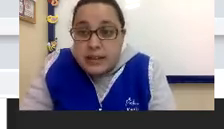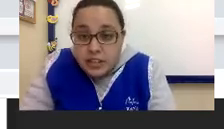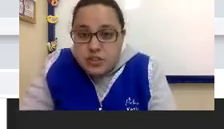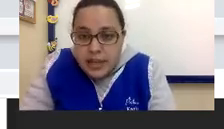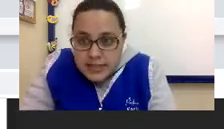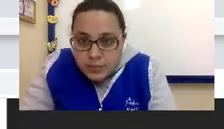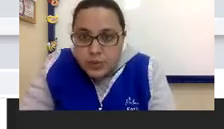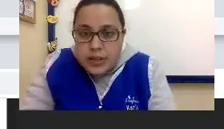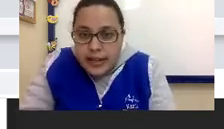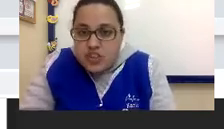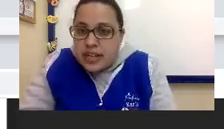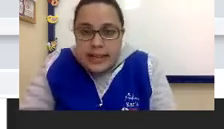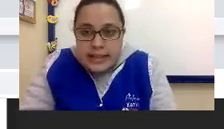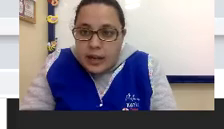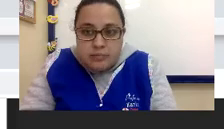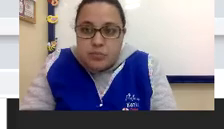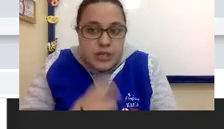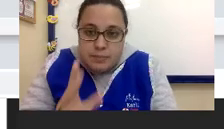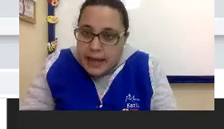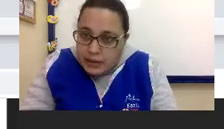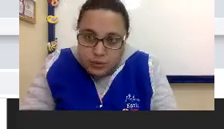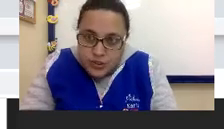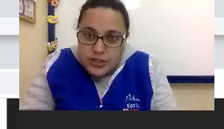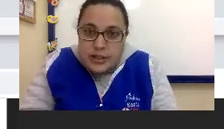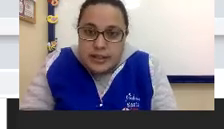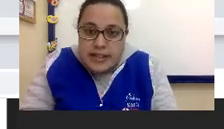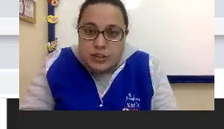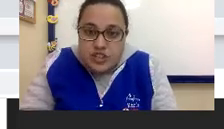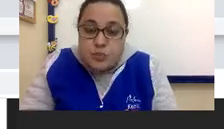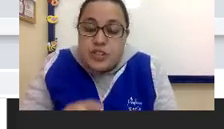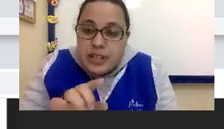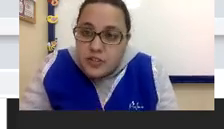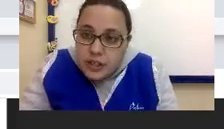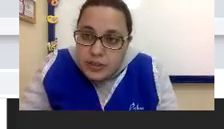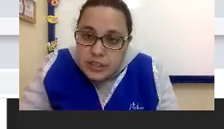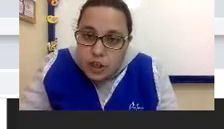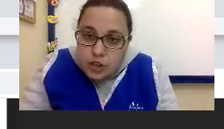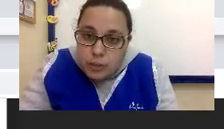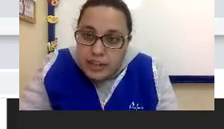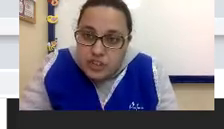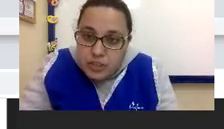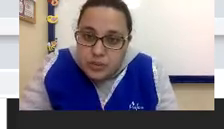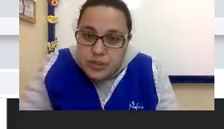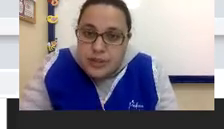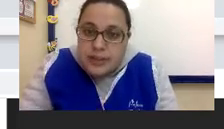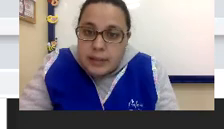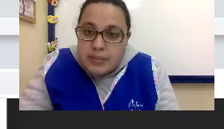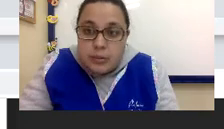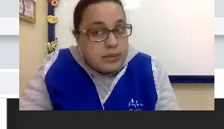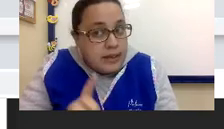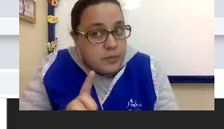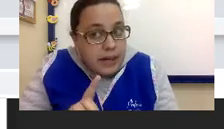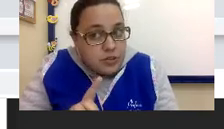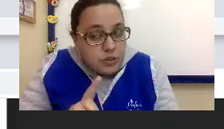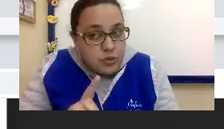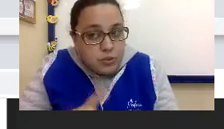é bem grande mesmo, ele chega aí até 2 metros, né, dentro da gente, por isso que eles ficam assim, ó, dobradinhos, né, porque senão não